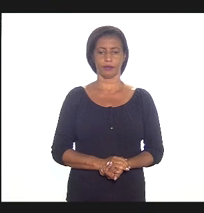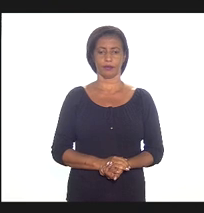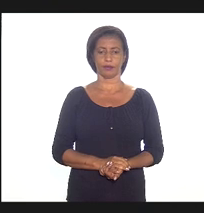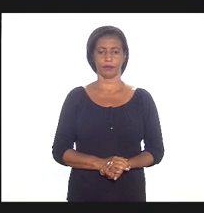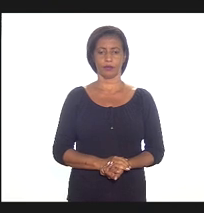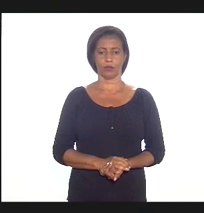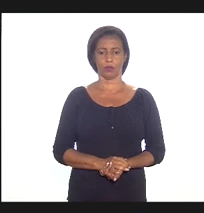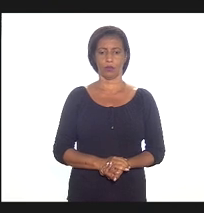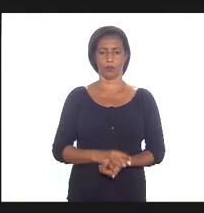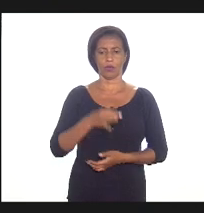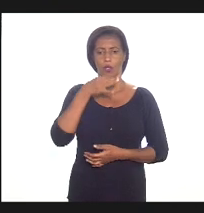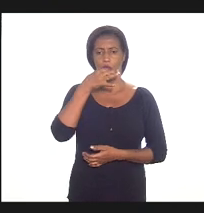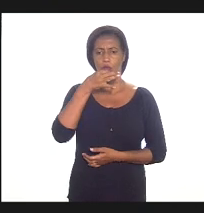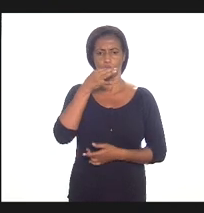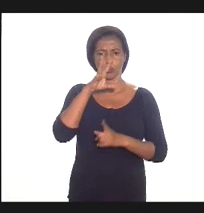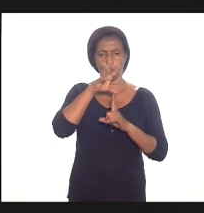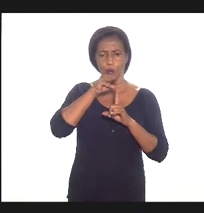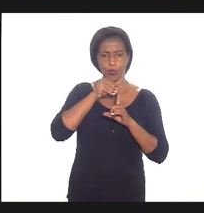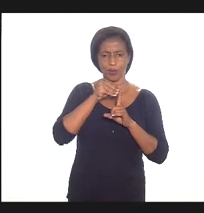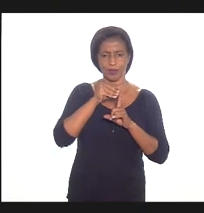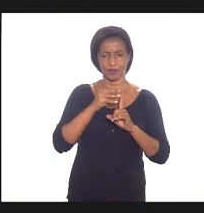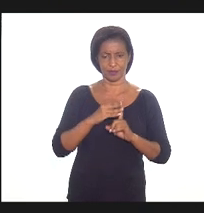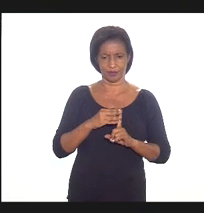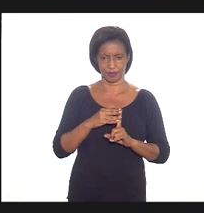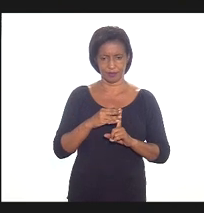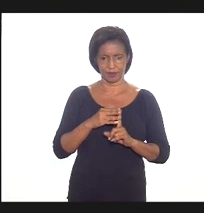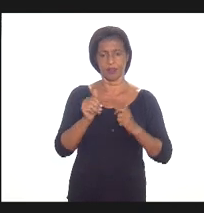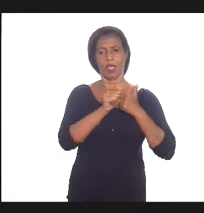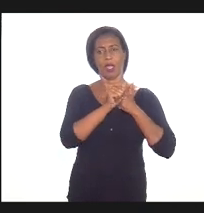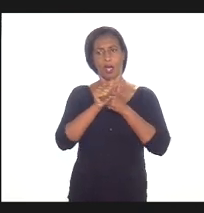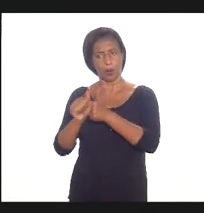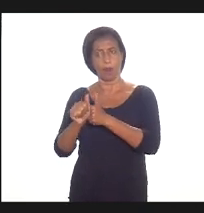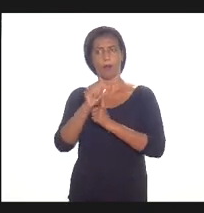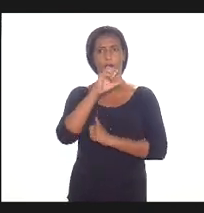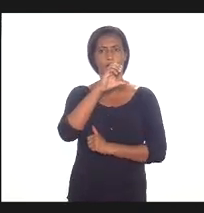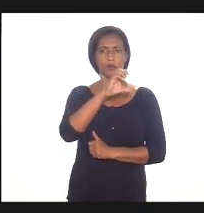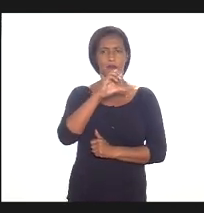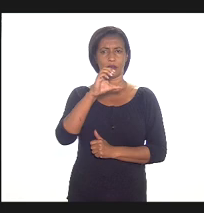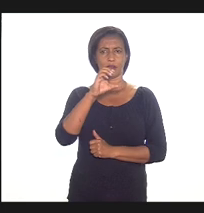Está sem som, Bernardo. Acompanha a CCJ.